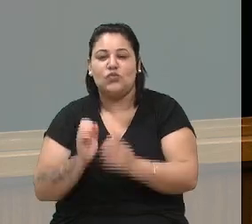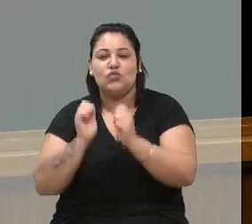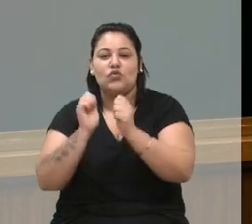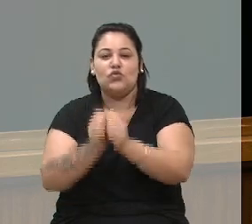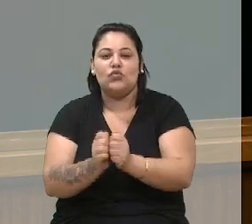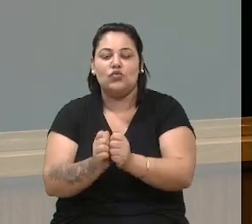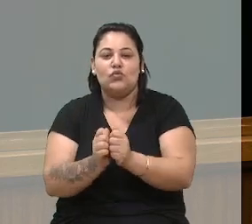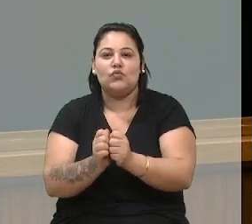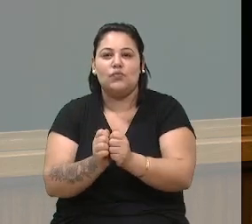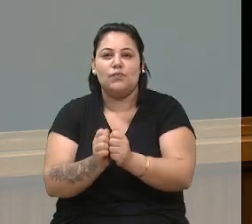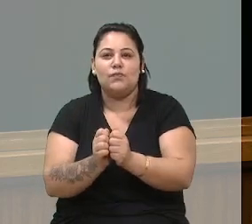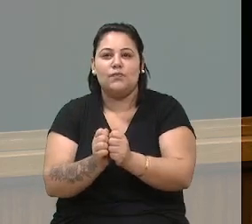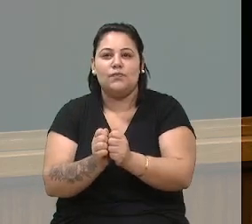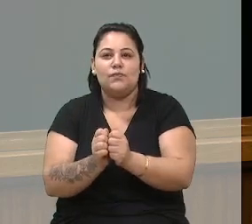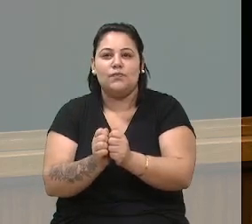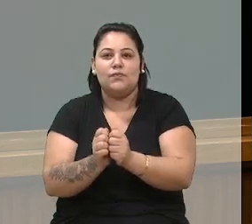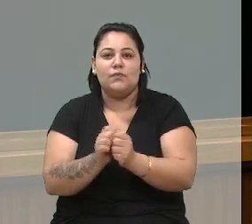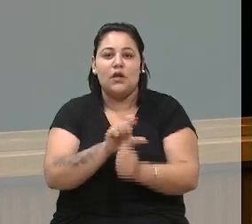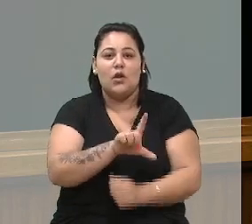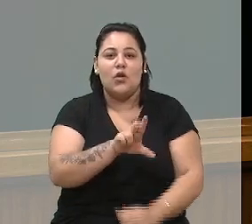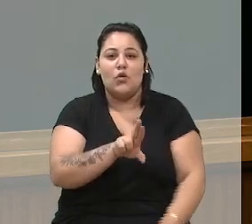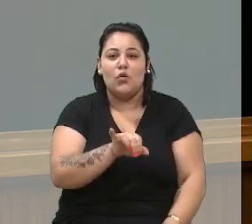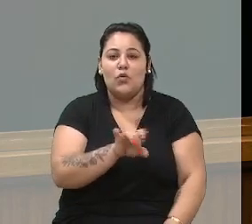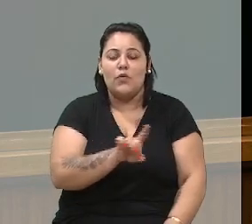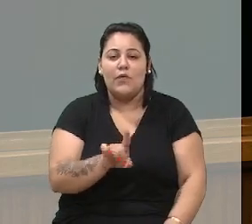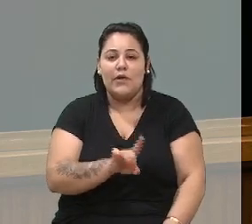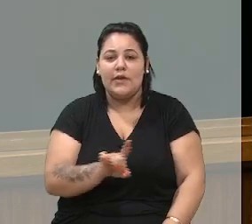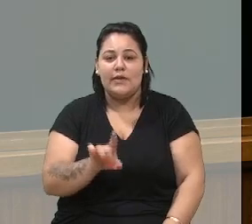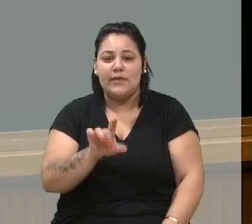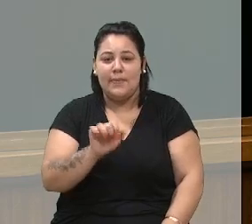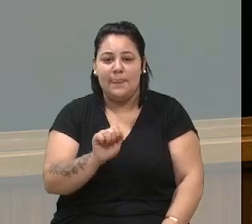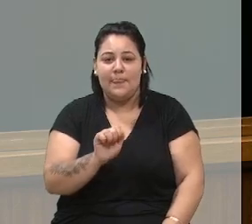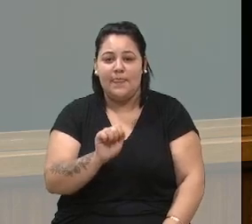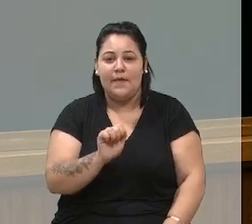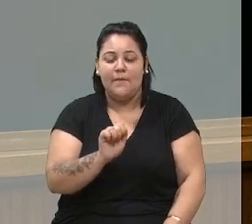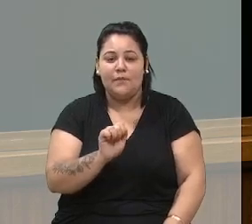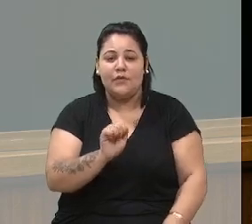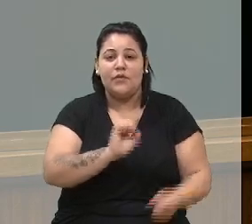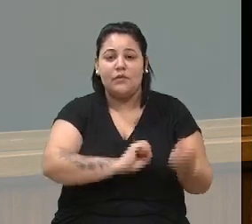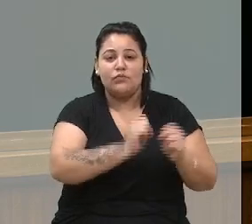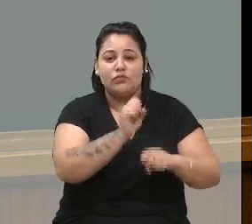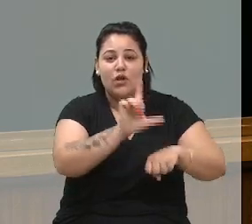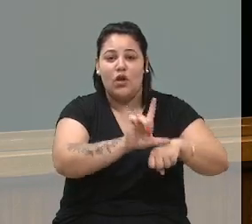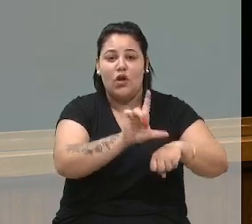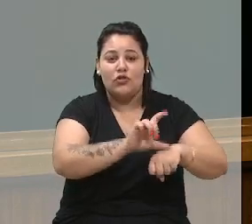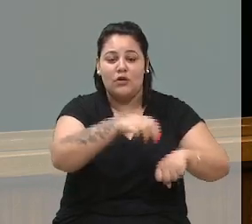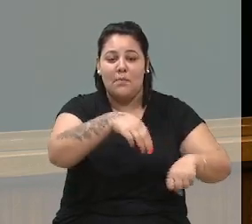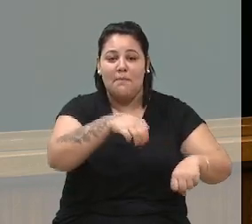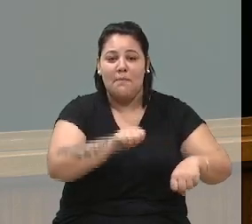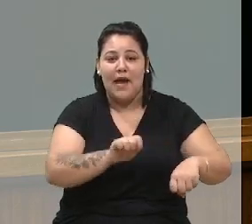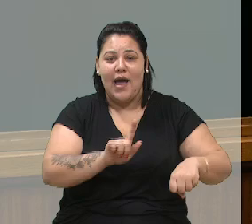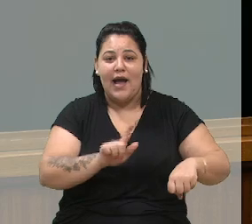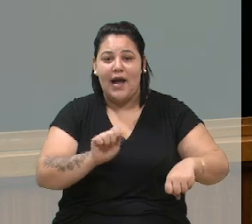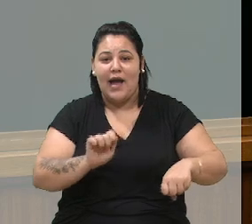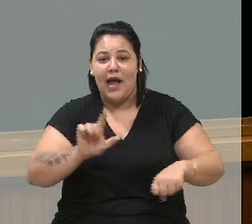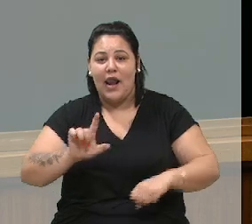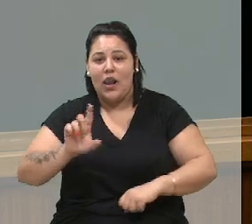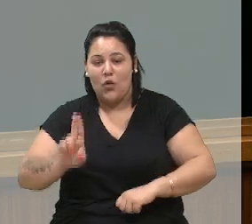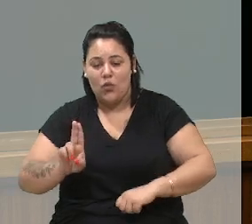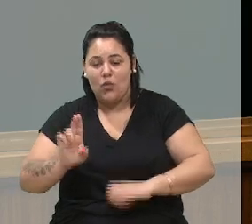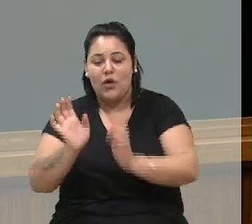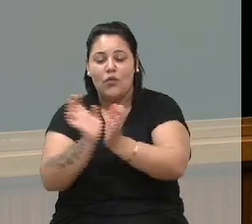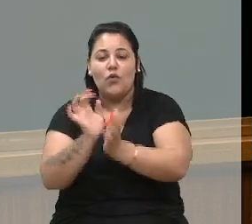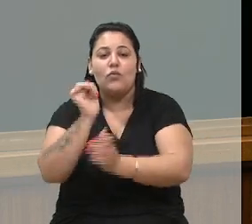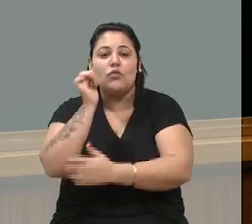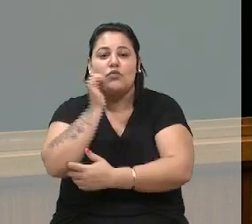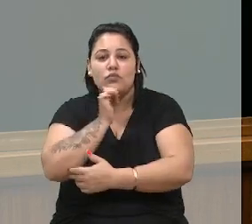com a Luísa da Rede Magalu, e é um grupo que nos une aqui, nós mulheres